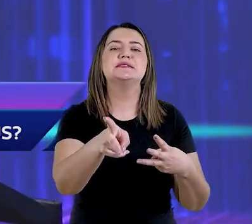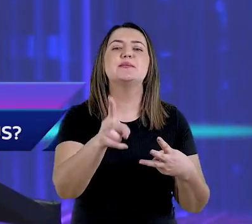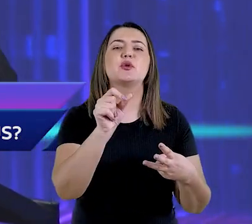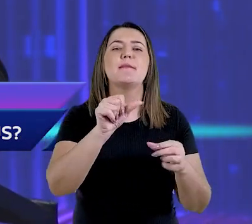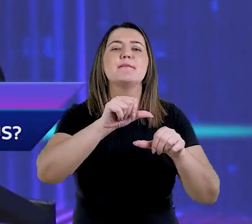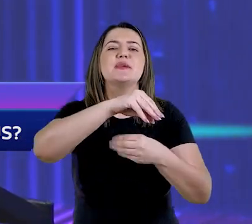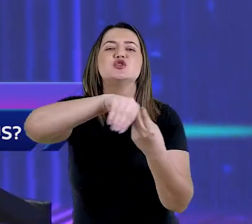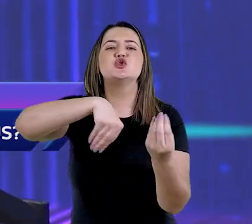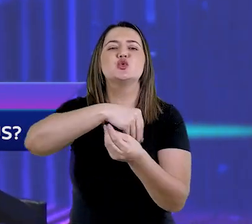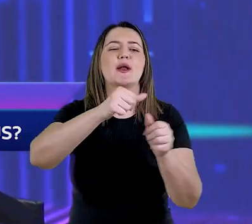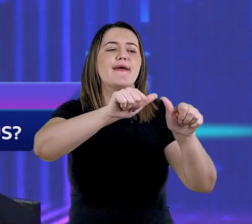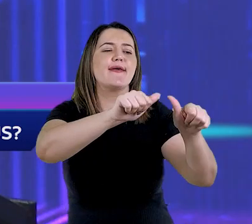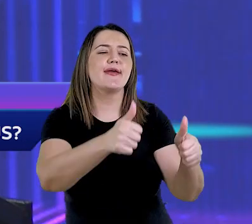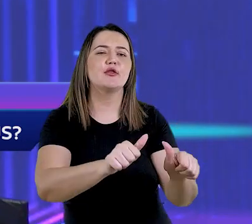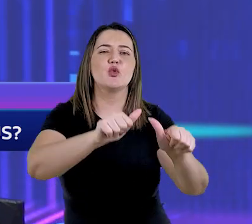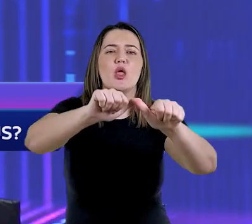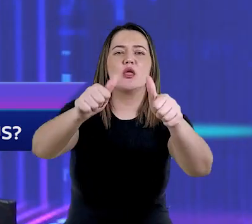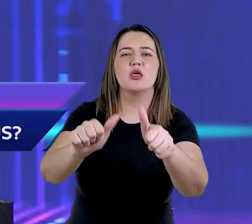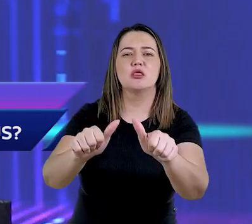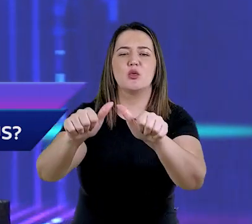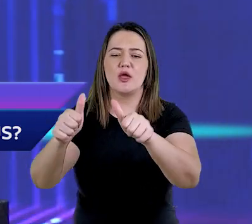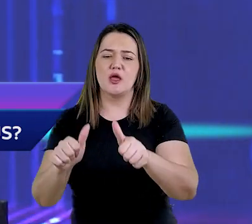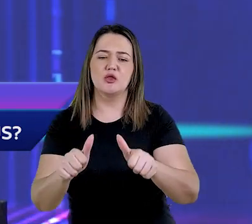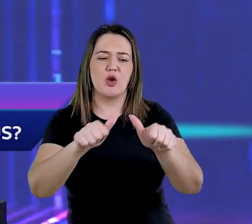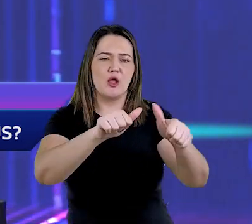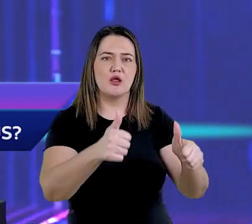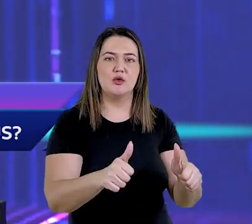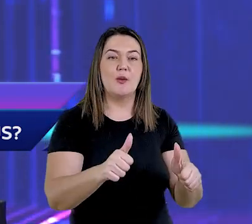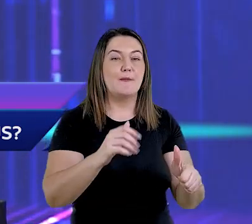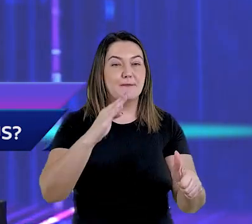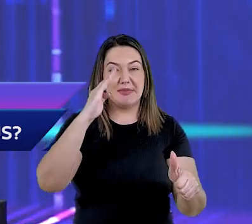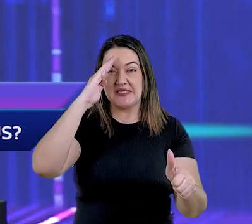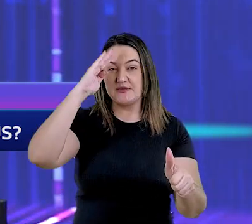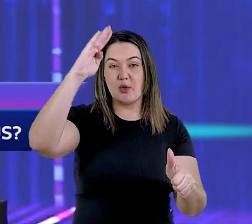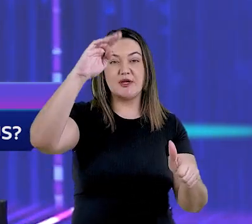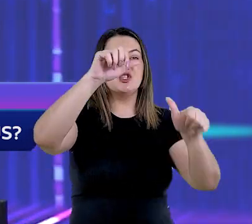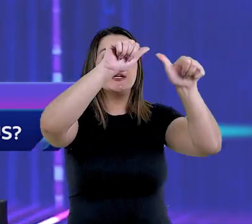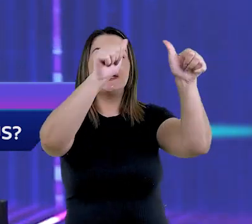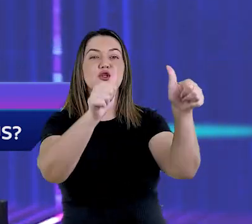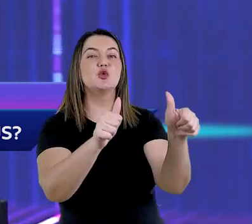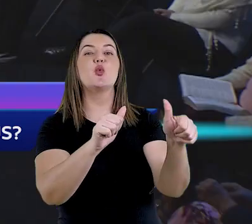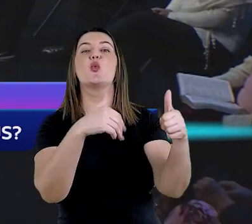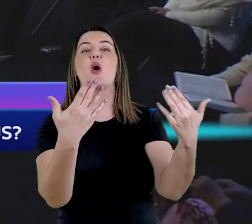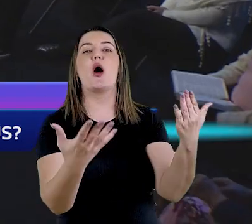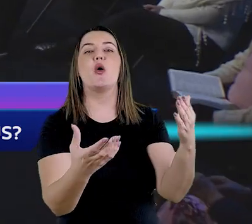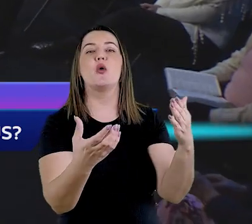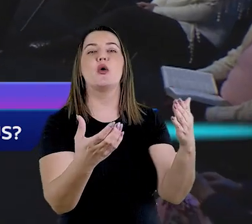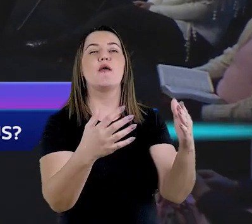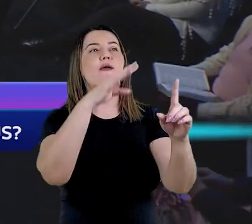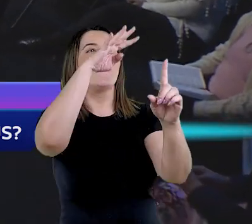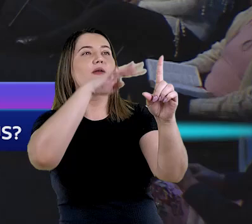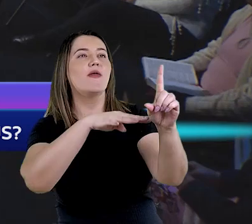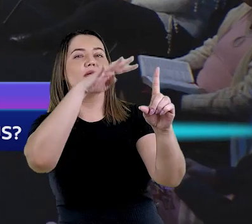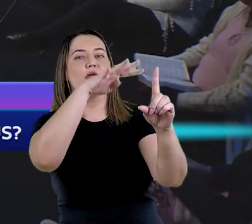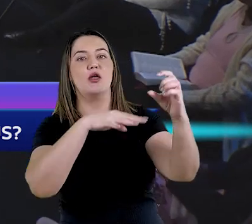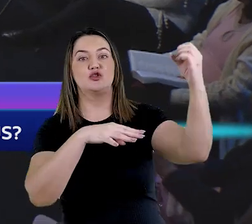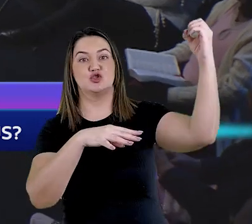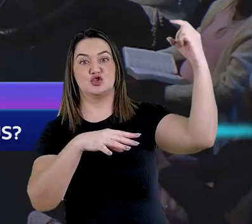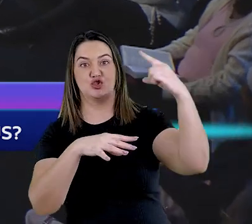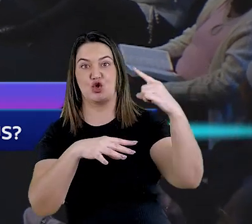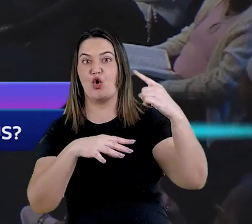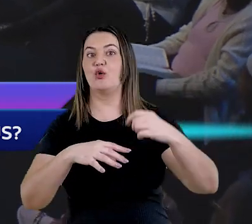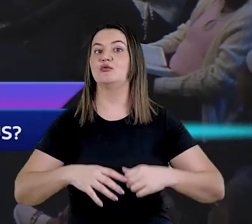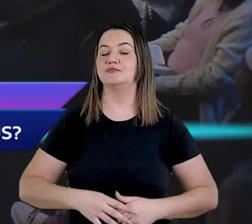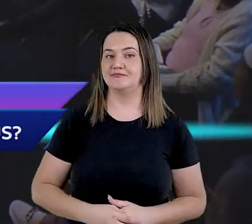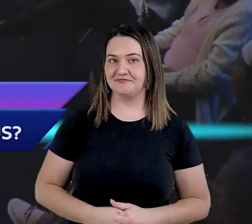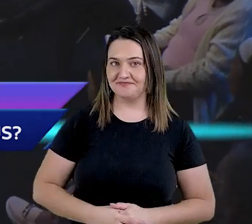deuses, principalmente no culto ao Deus Sol. Deixa eu fazer uma pergunta. Olhando para o